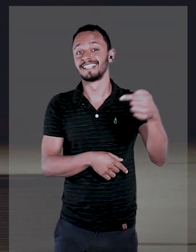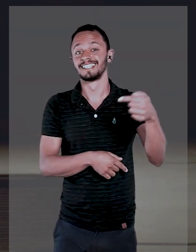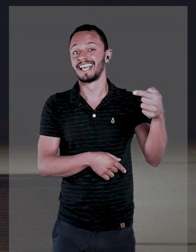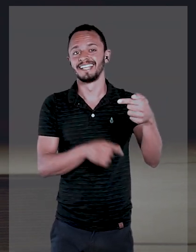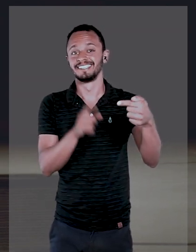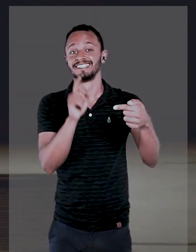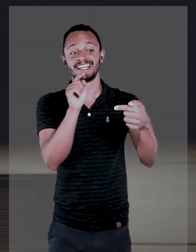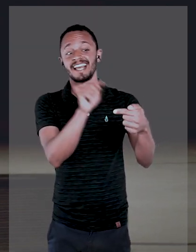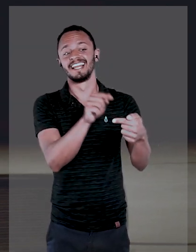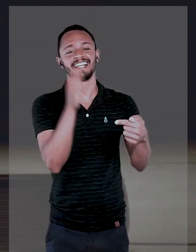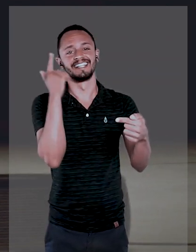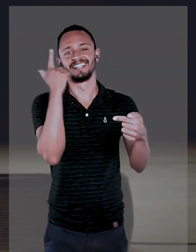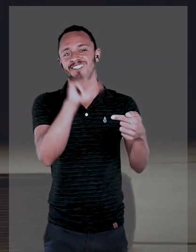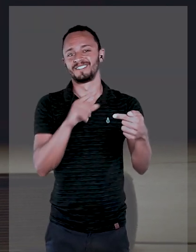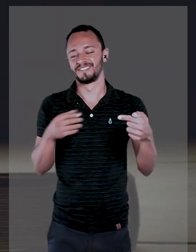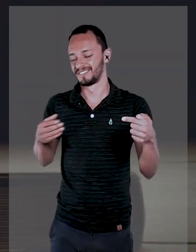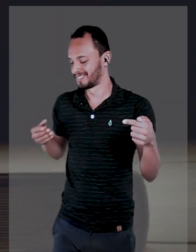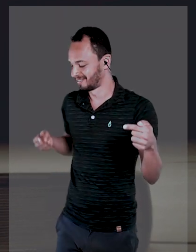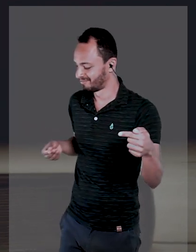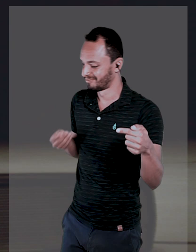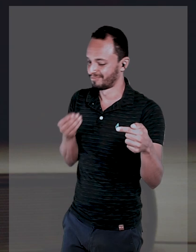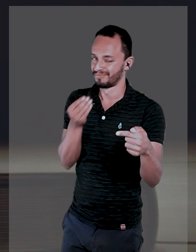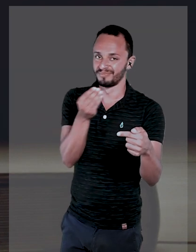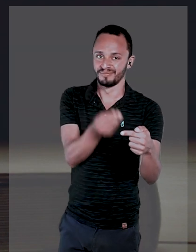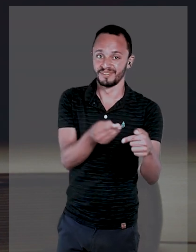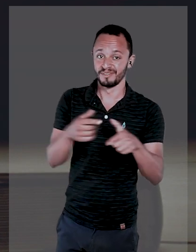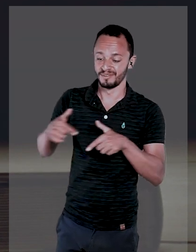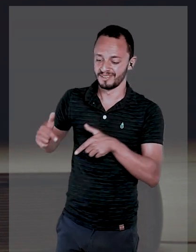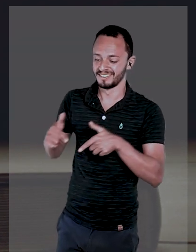67? 77, essa senhora ganhou.